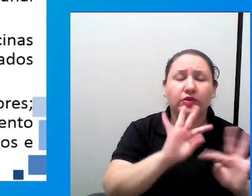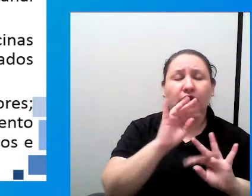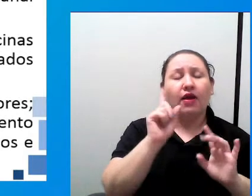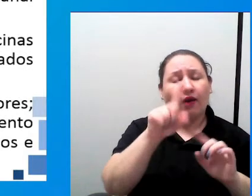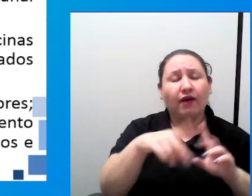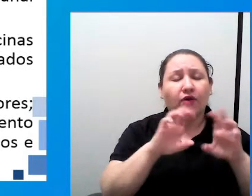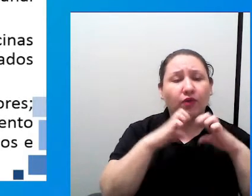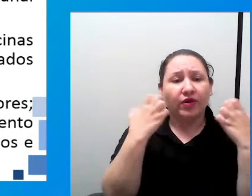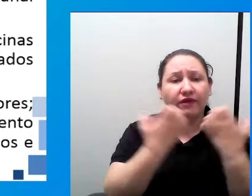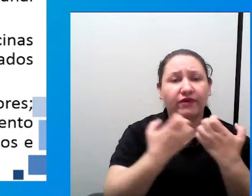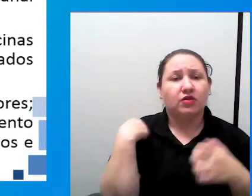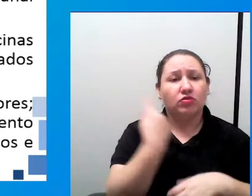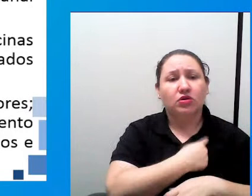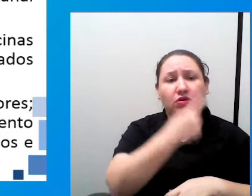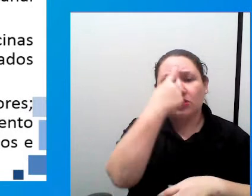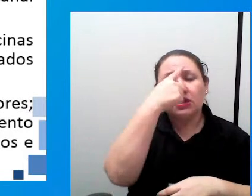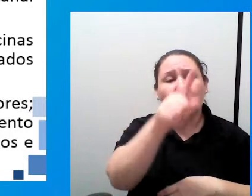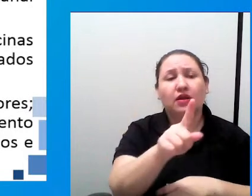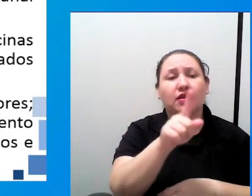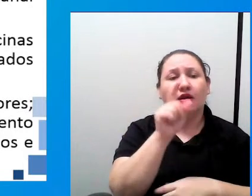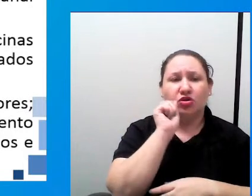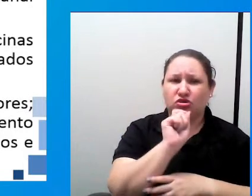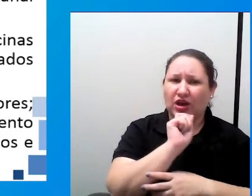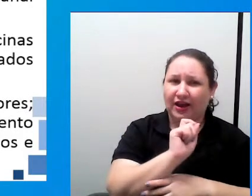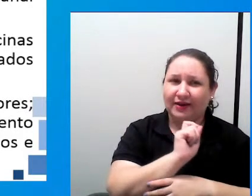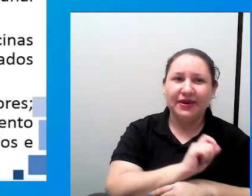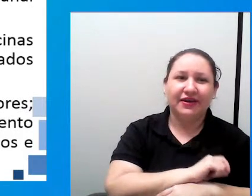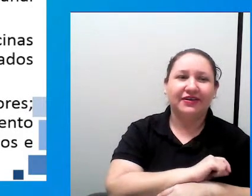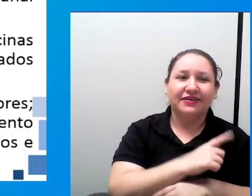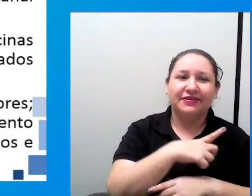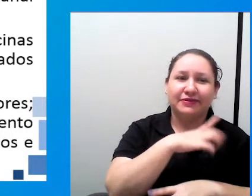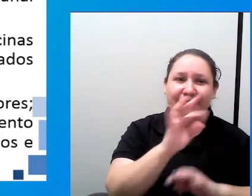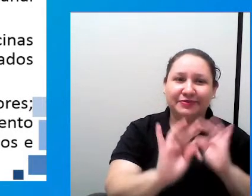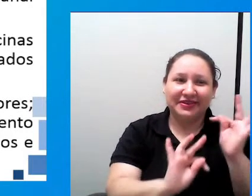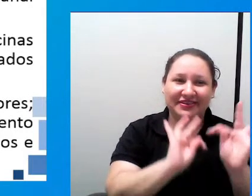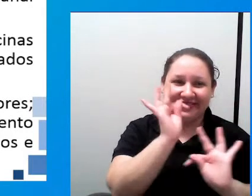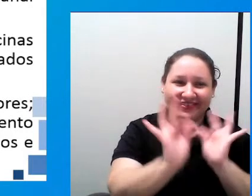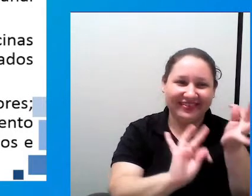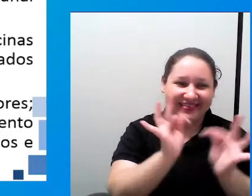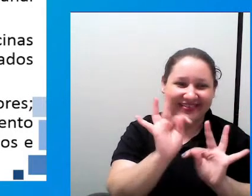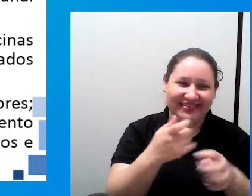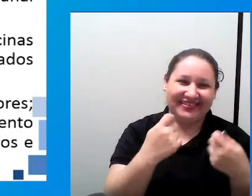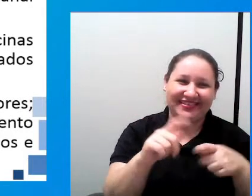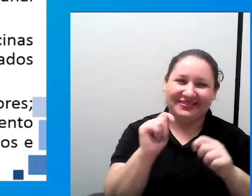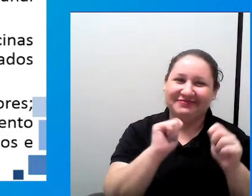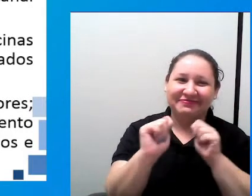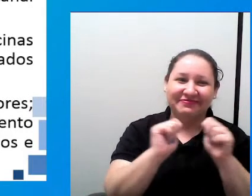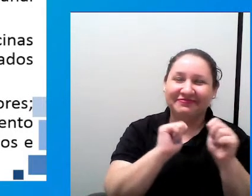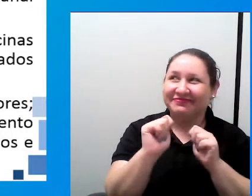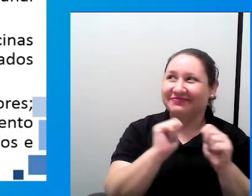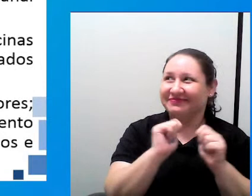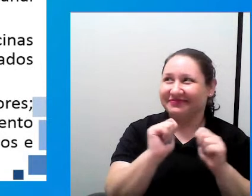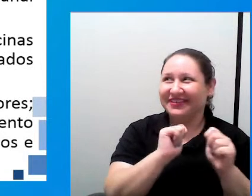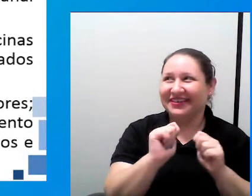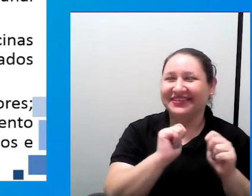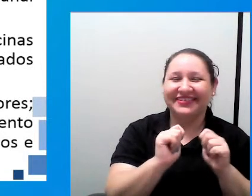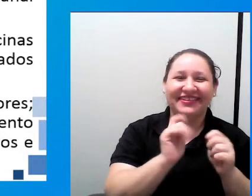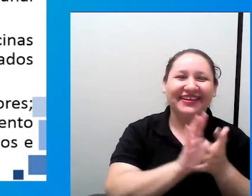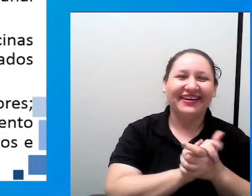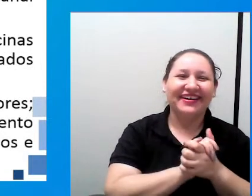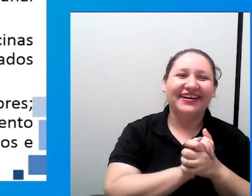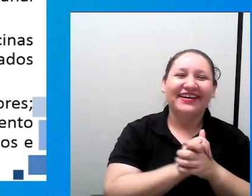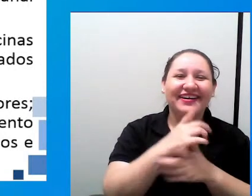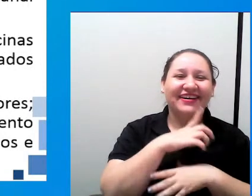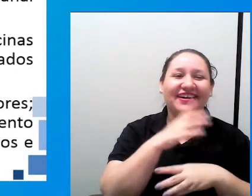evento que nós criamos, que inicialmente era para a gente controlar, né, fazer com que os alunos realmente participassem, demonstrassem o que eles